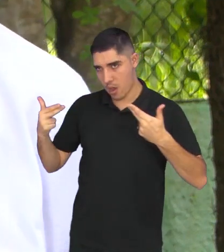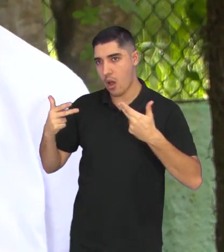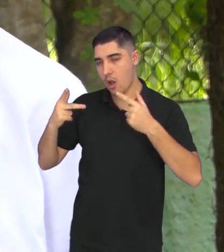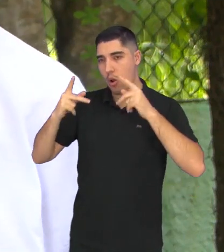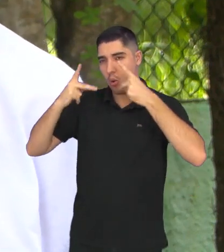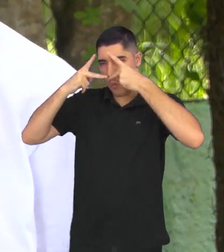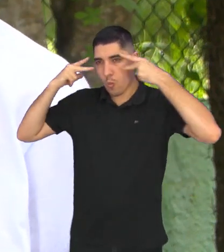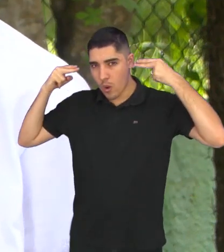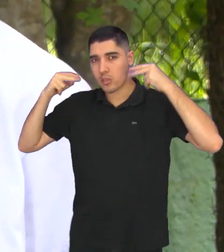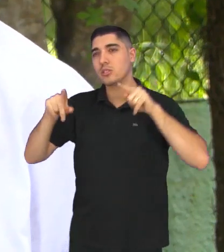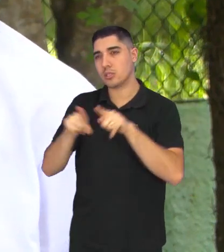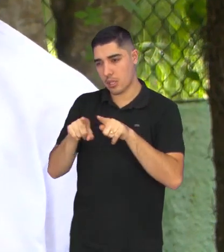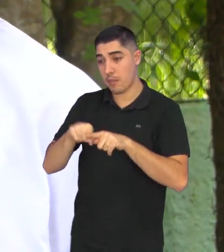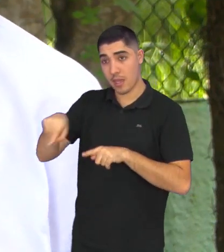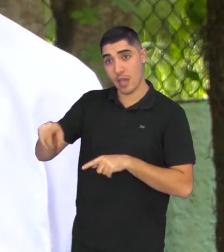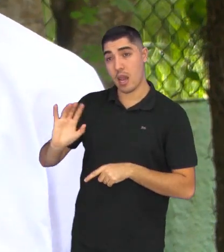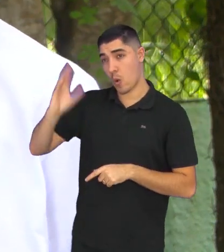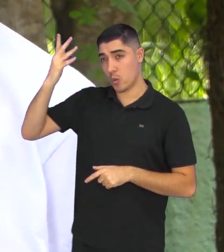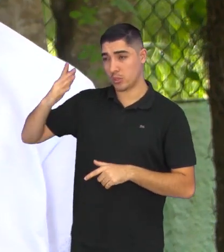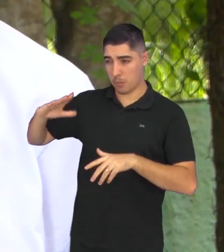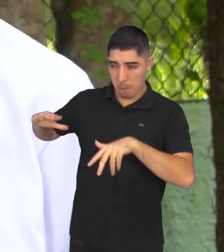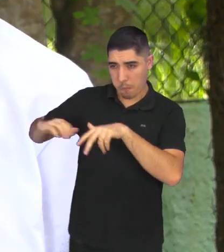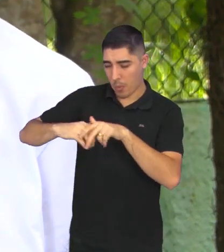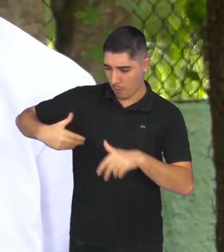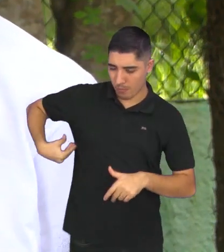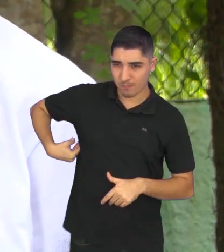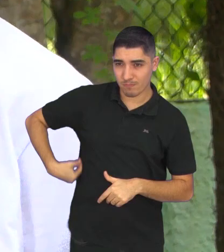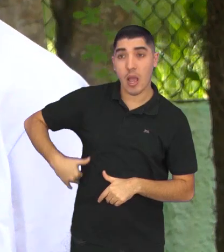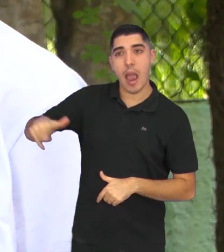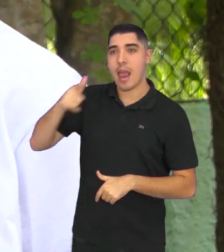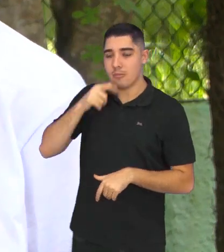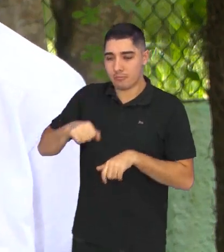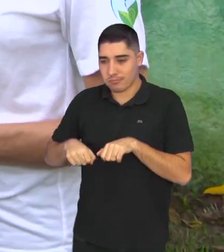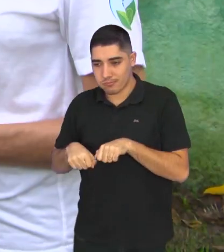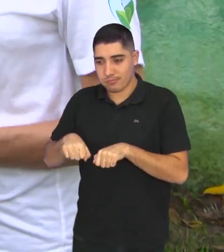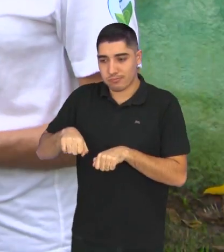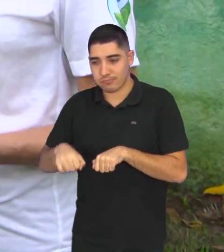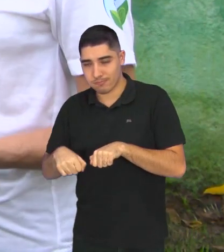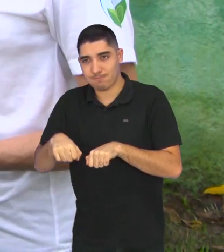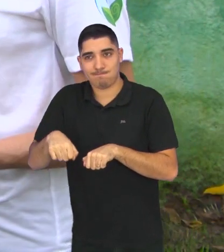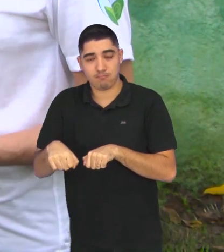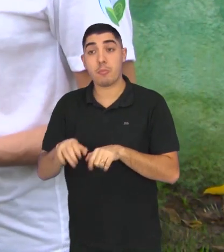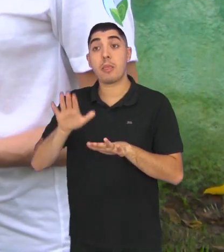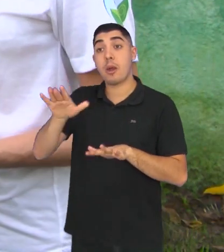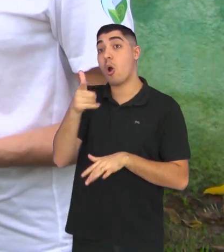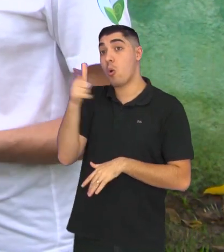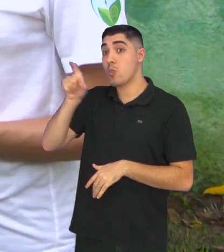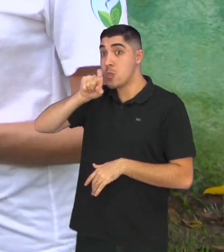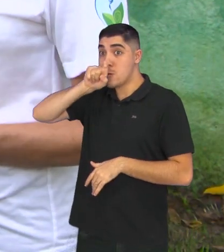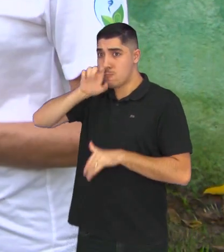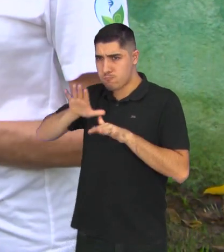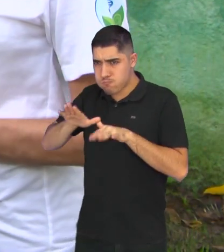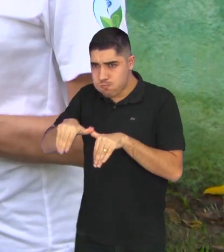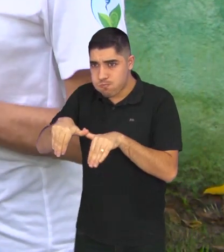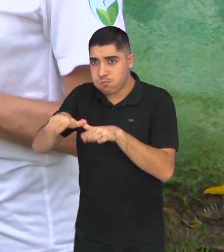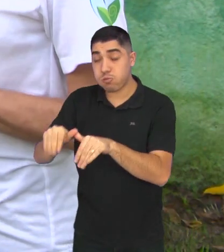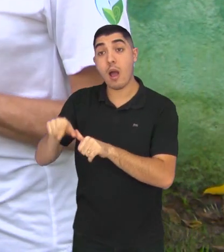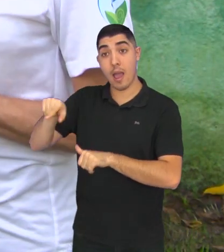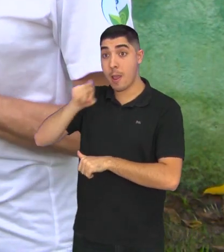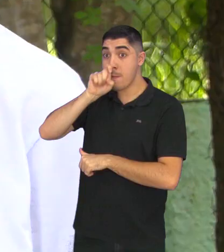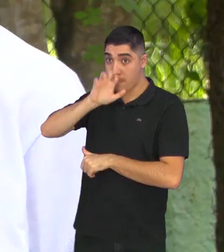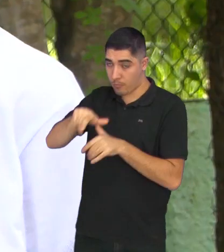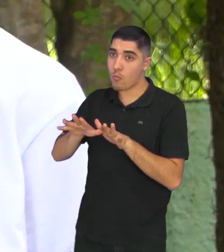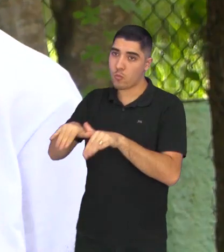também foi atropelado, tem uma lesão na coluna, então ele é meio manco. A águia, né? Mas a águia, ela está